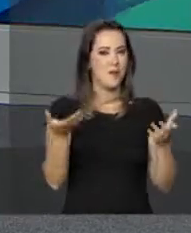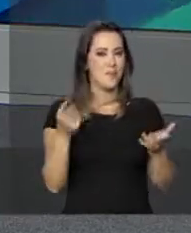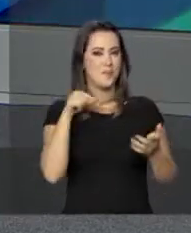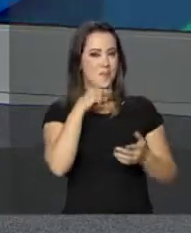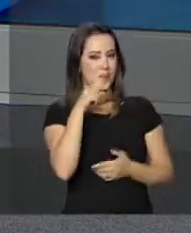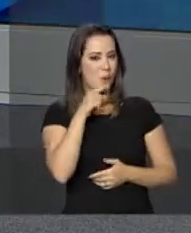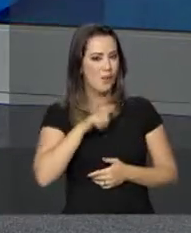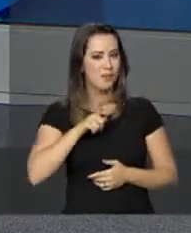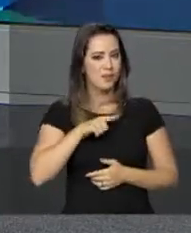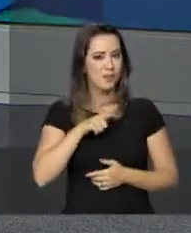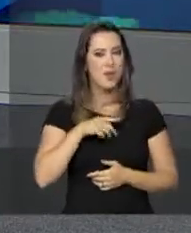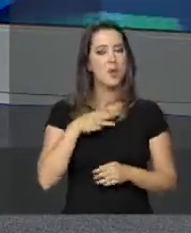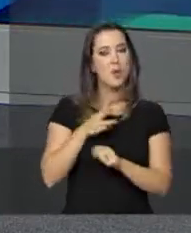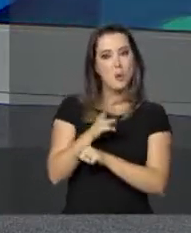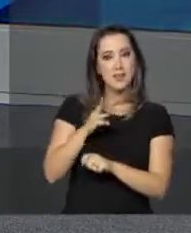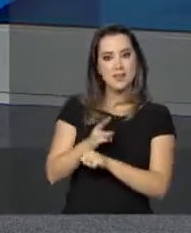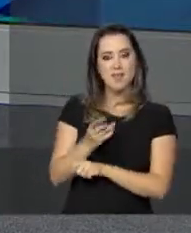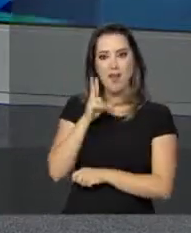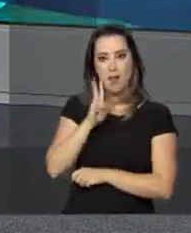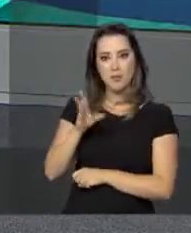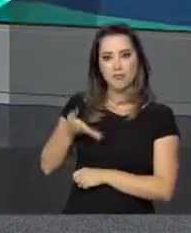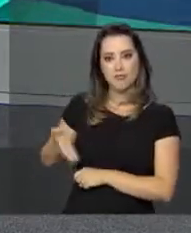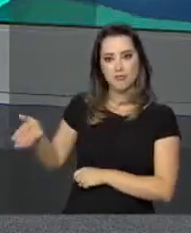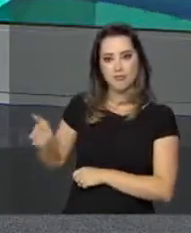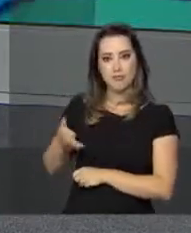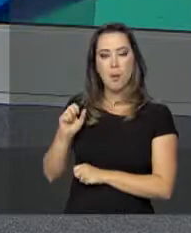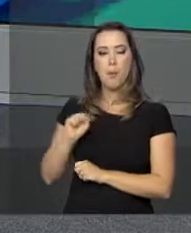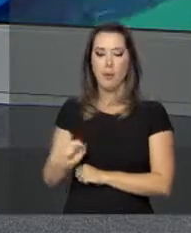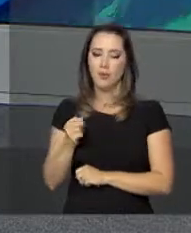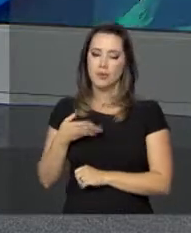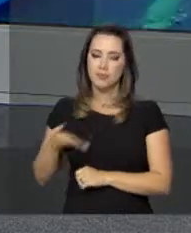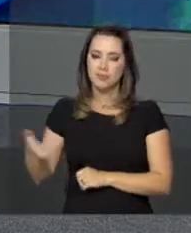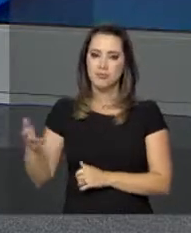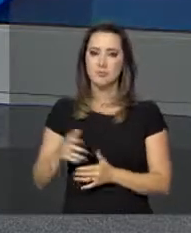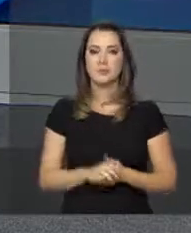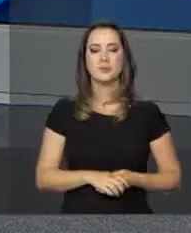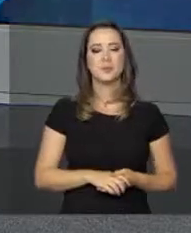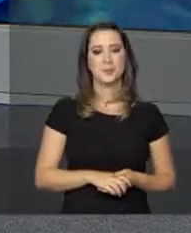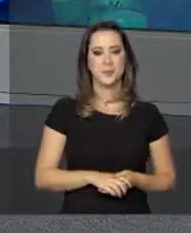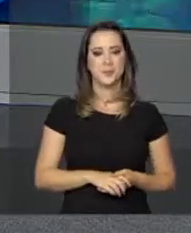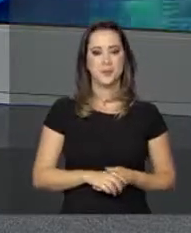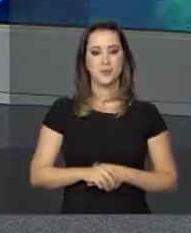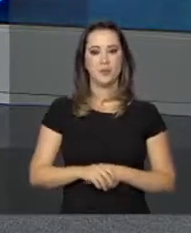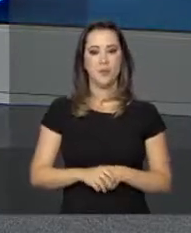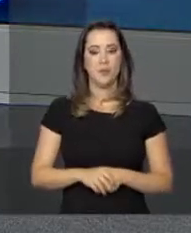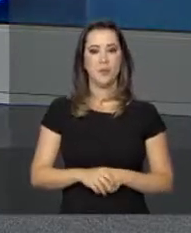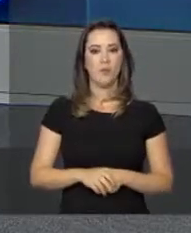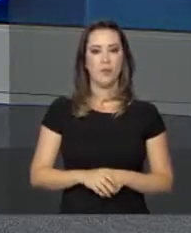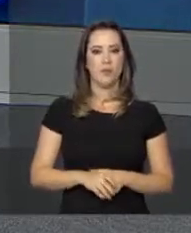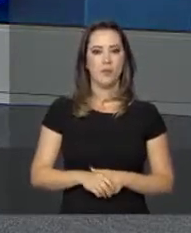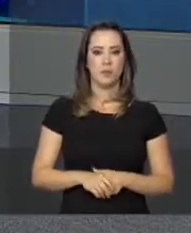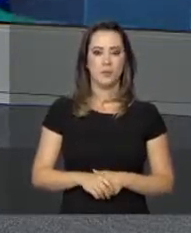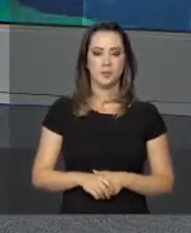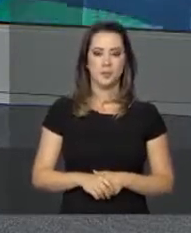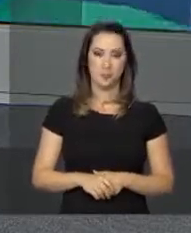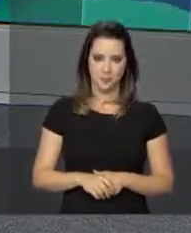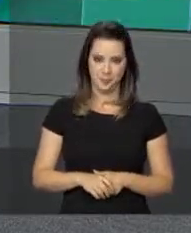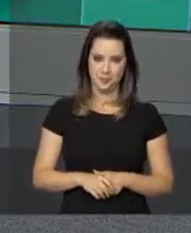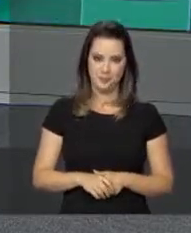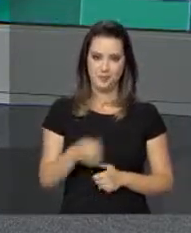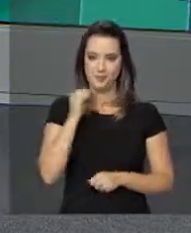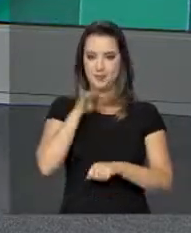federal para o nosso WhatsApp. Anote aí o número. 619-9359-5084.